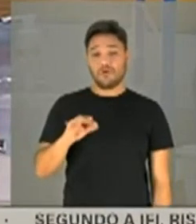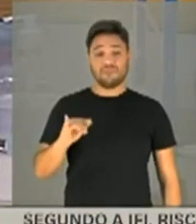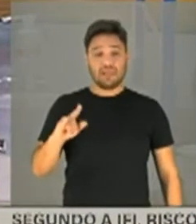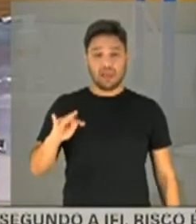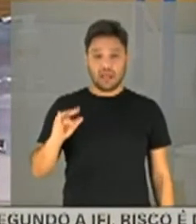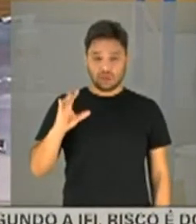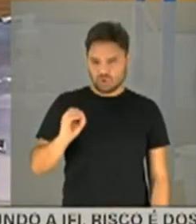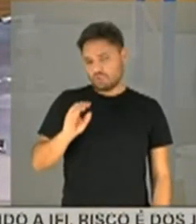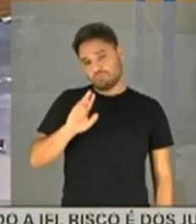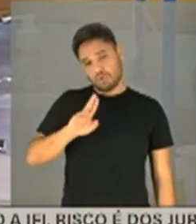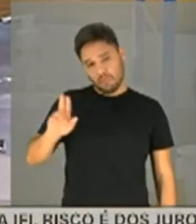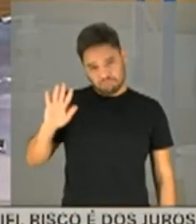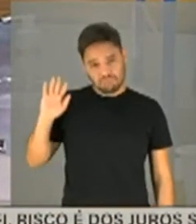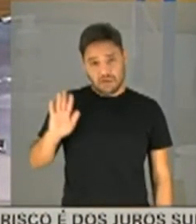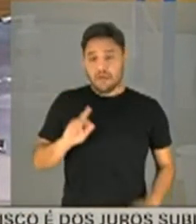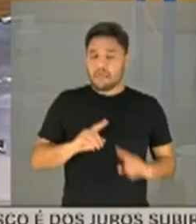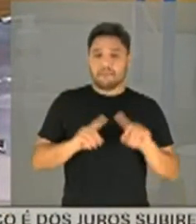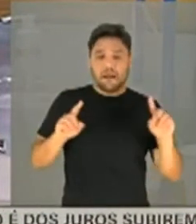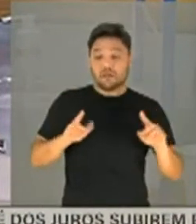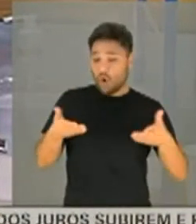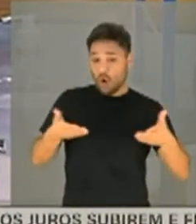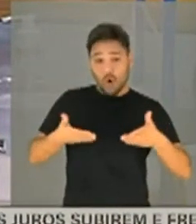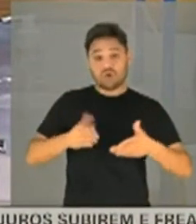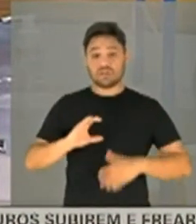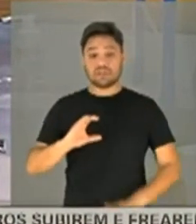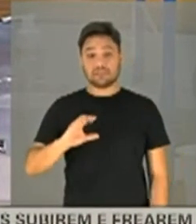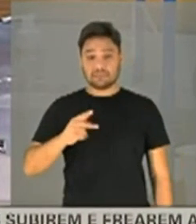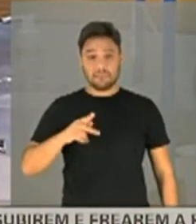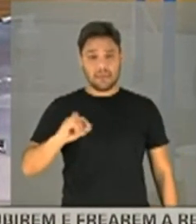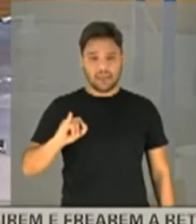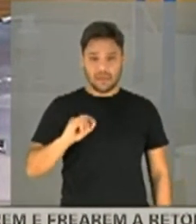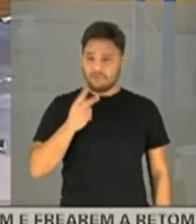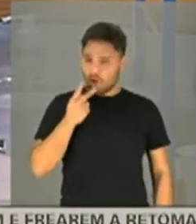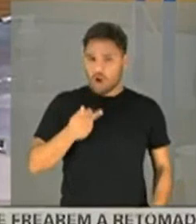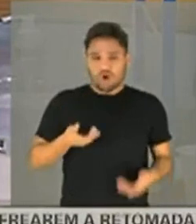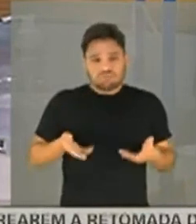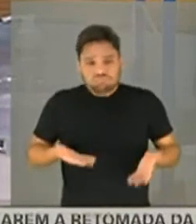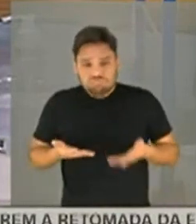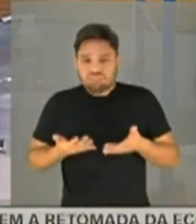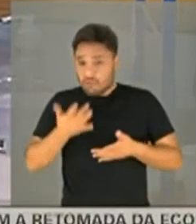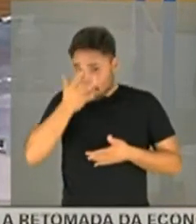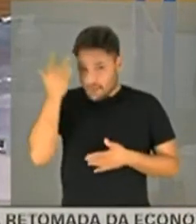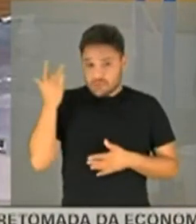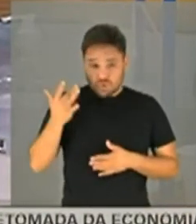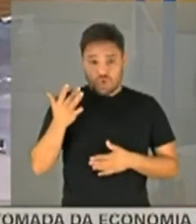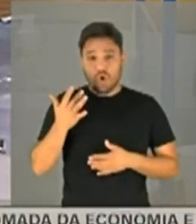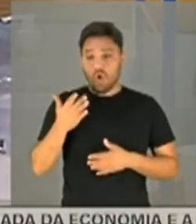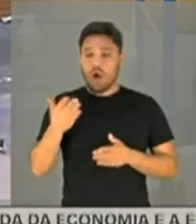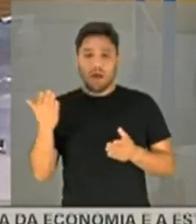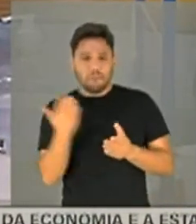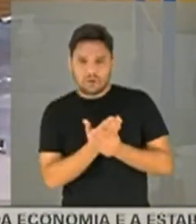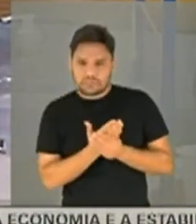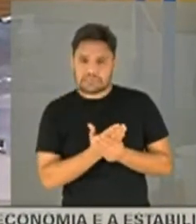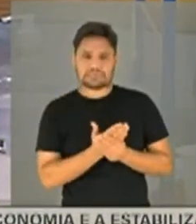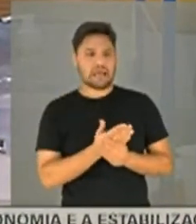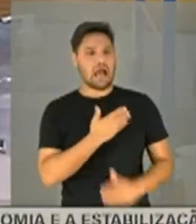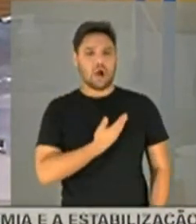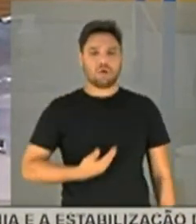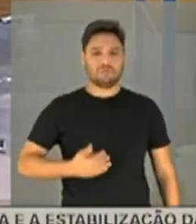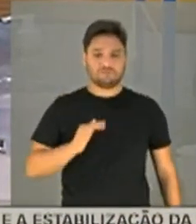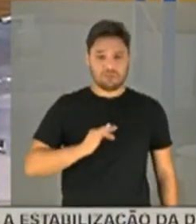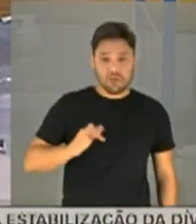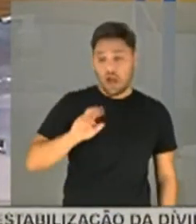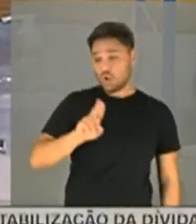queira chamar. Inclusive, hoje, aqui nessa sessão, foi estimulado que as pessoas entrassem contra a União, através da